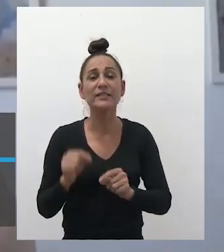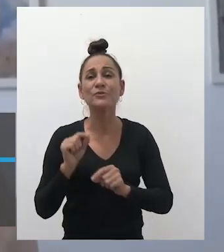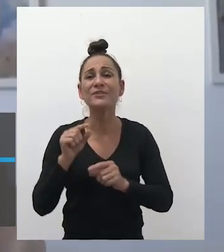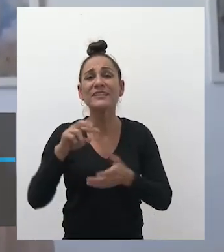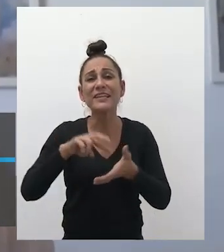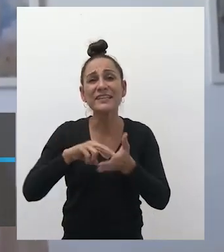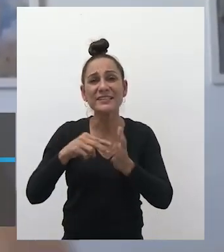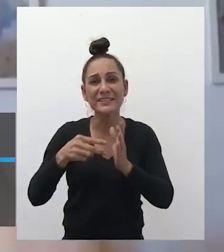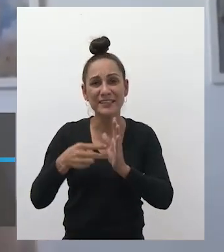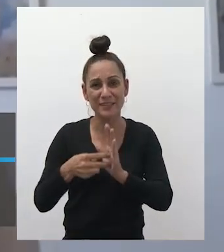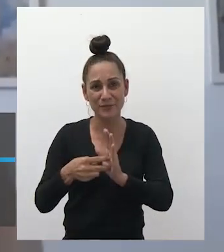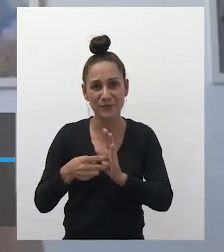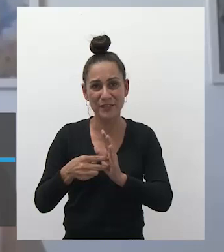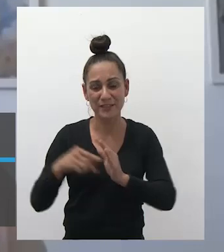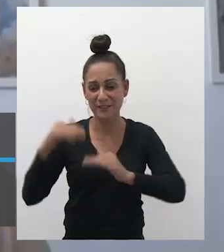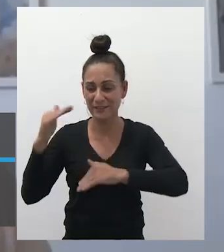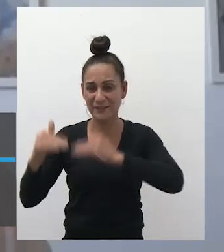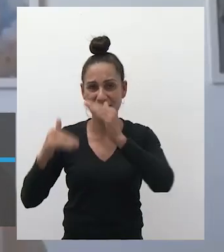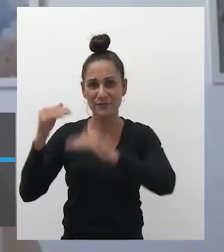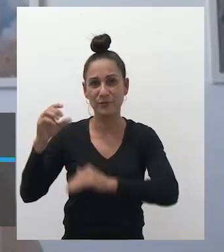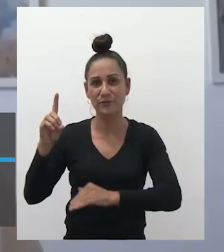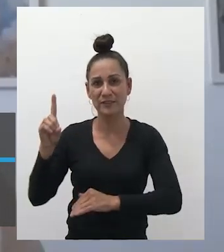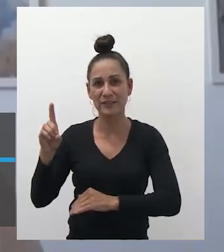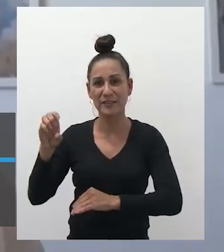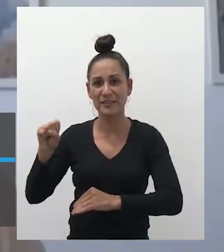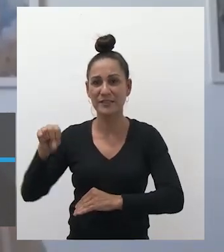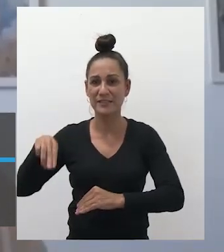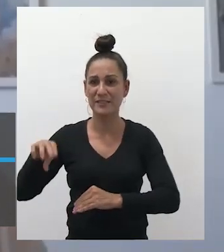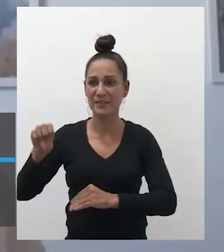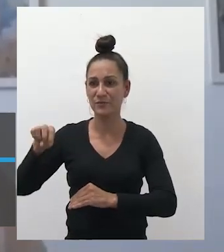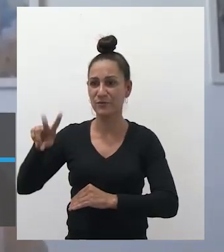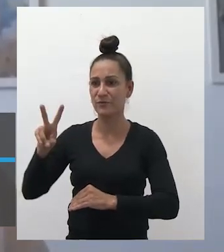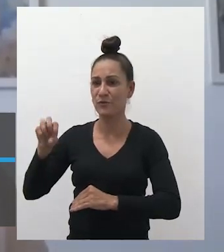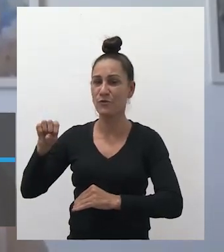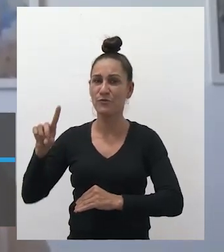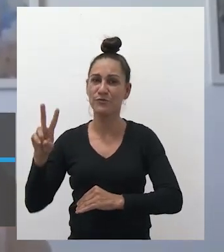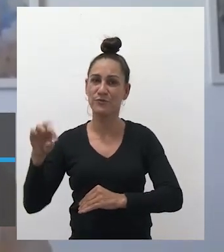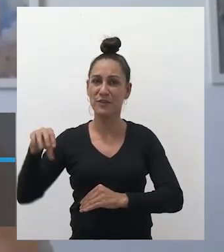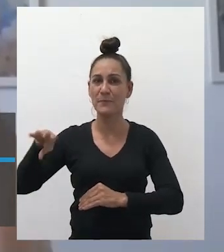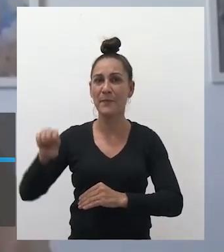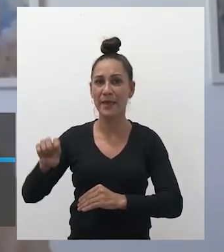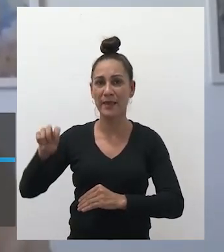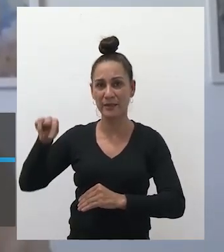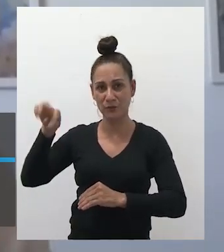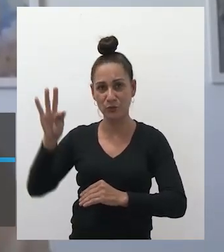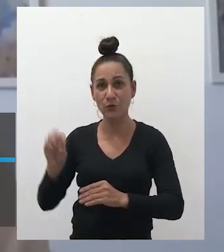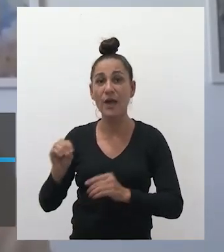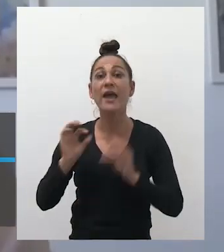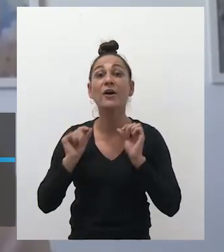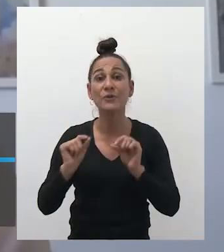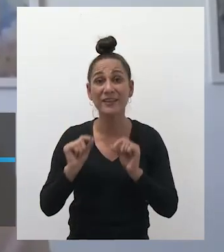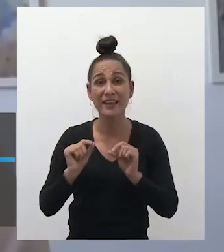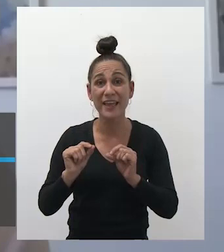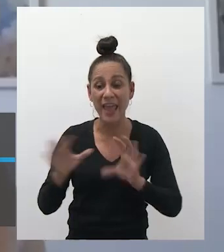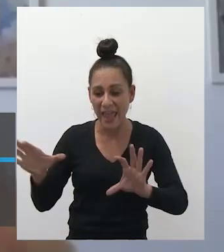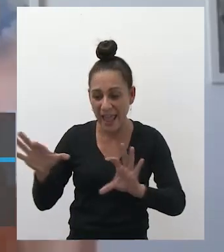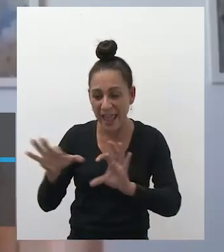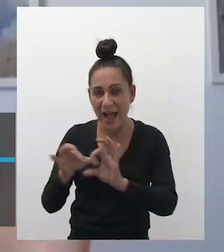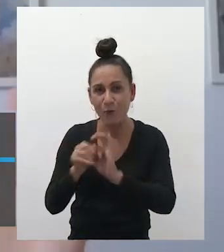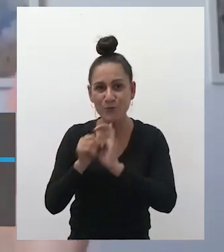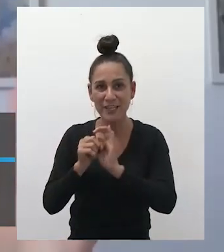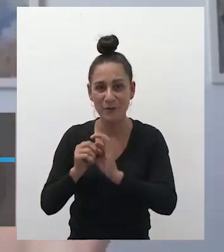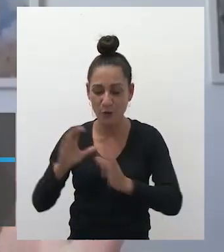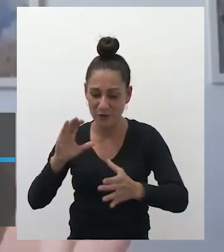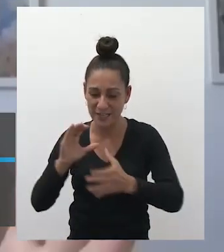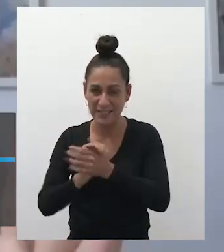desenvolvimento? Esse tema que a gente está trazendo hoje é a união, é o casamento de